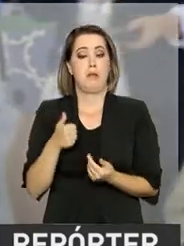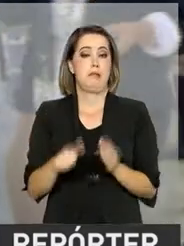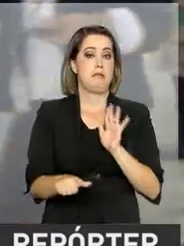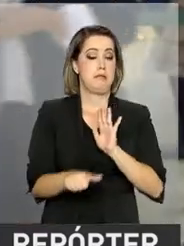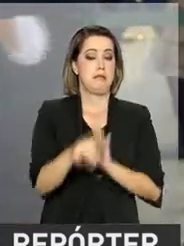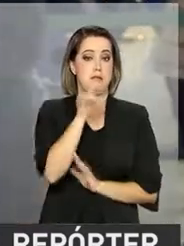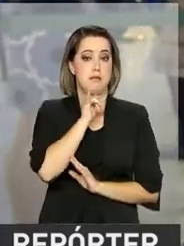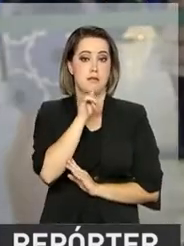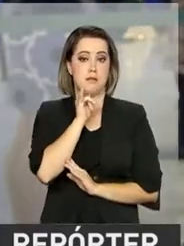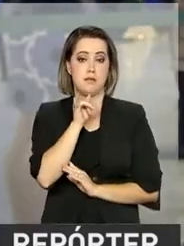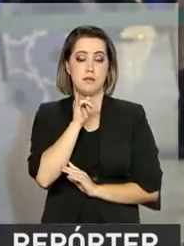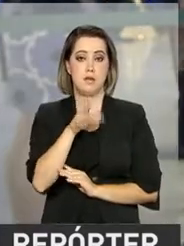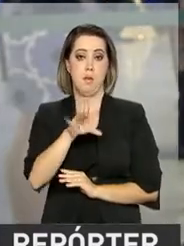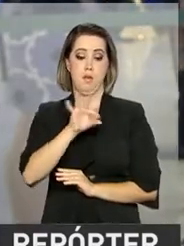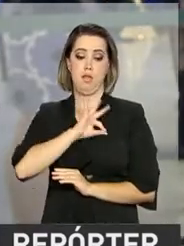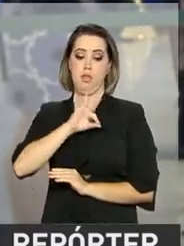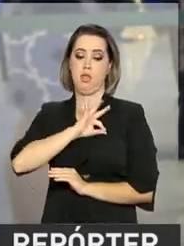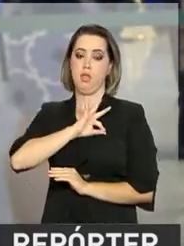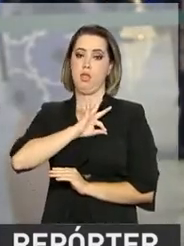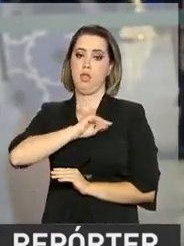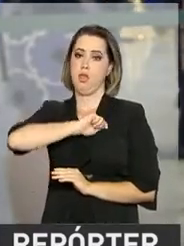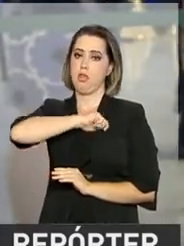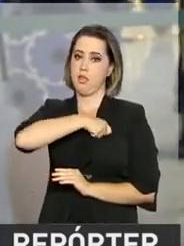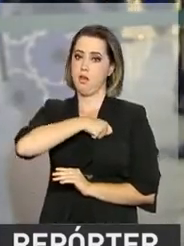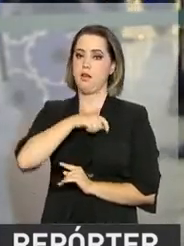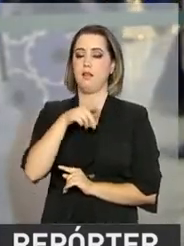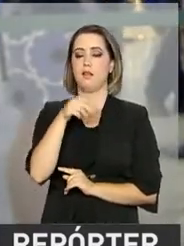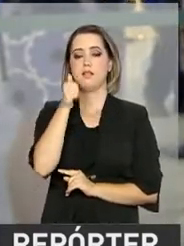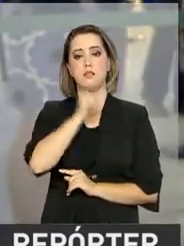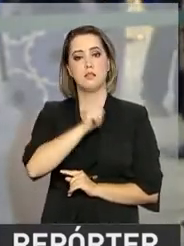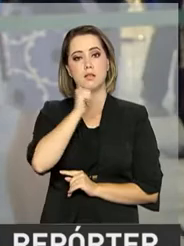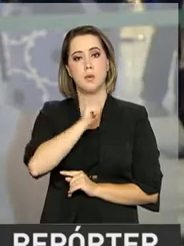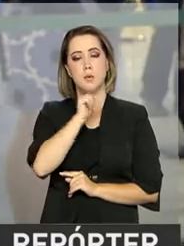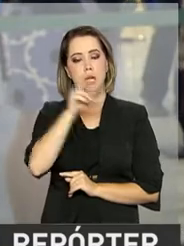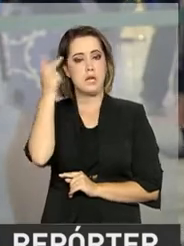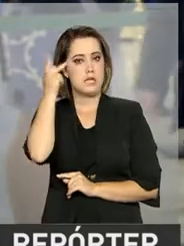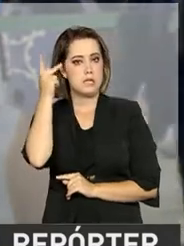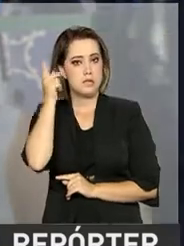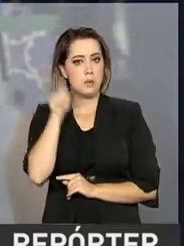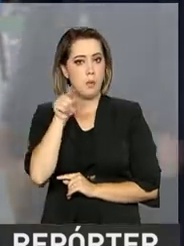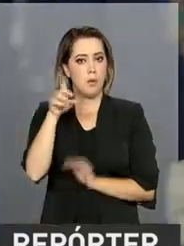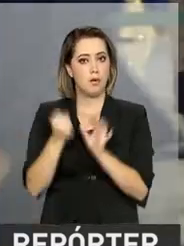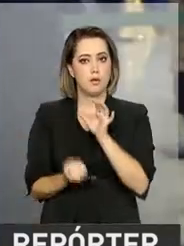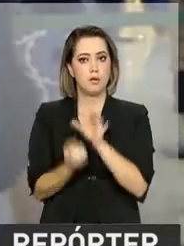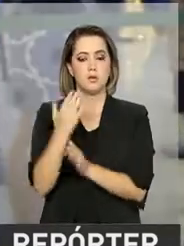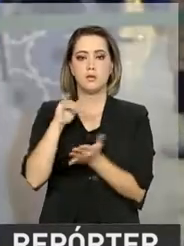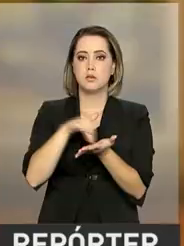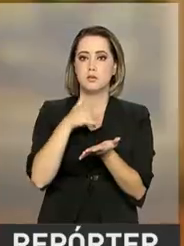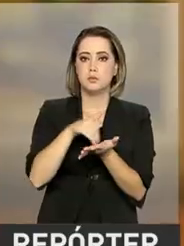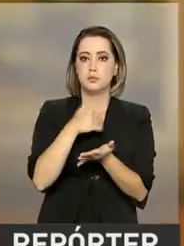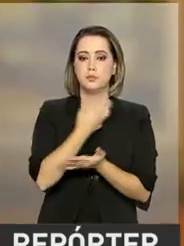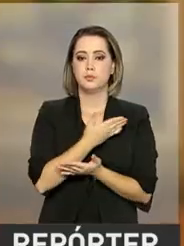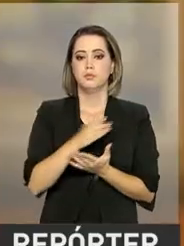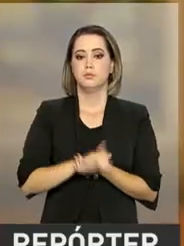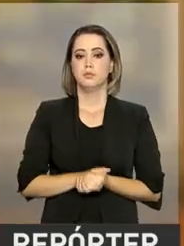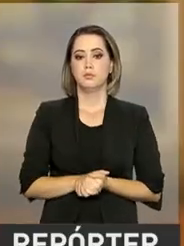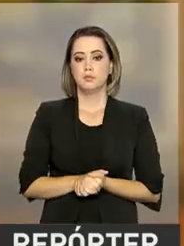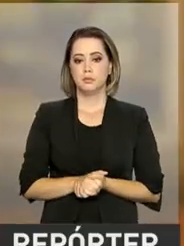foi criada em São Paulo, quando o presidente era secretário de Segurança Pública do Estado. No